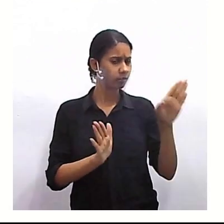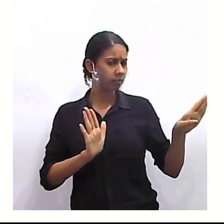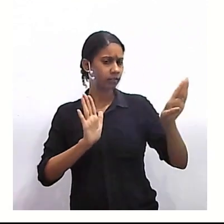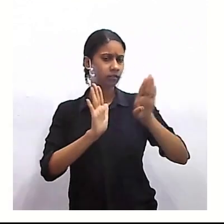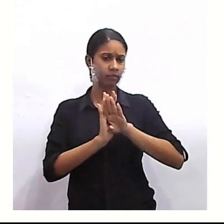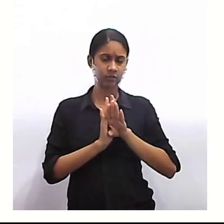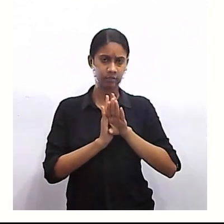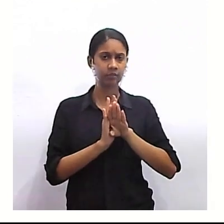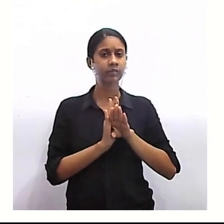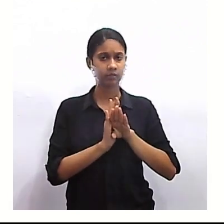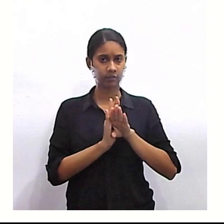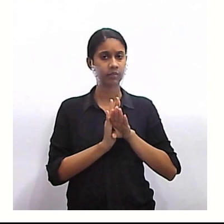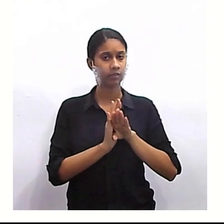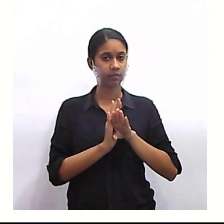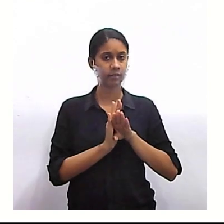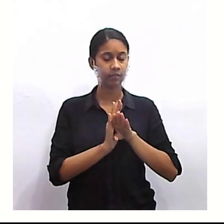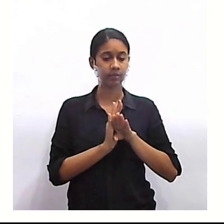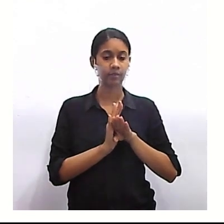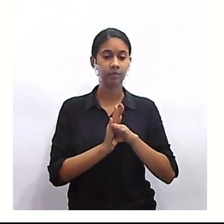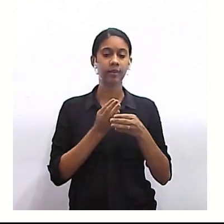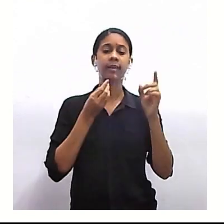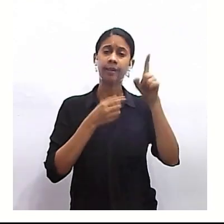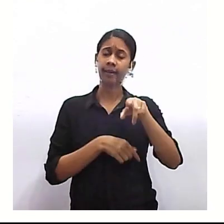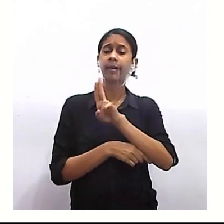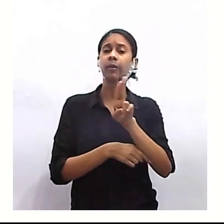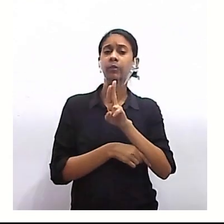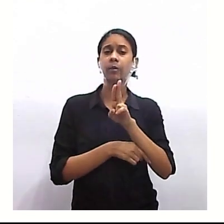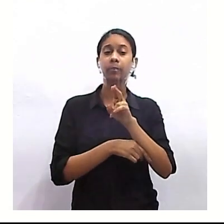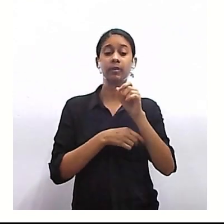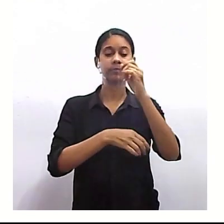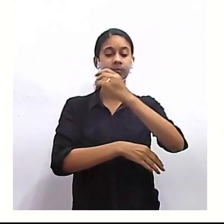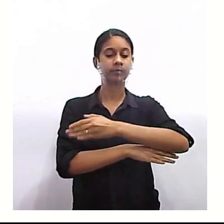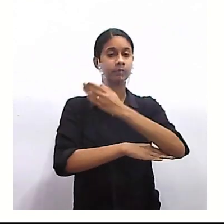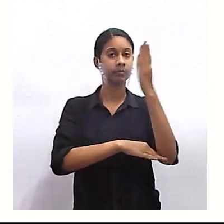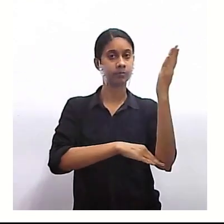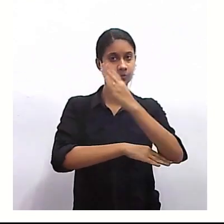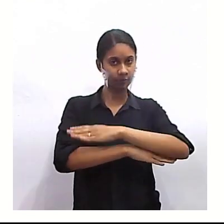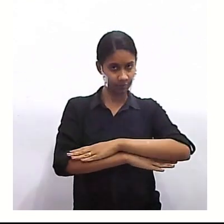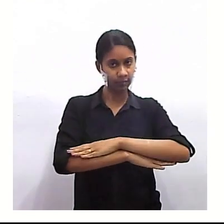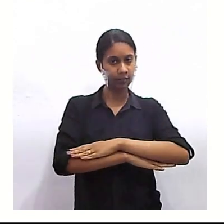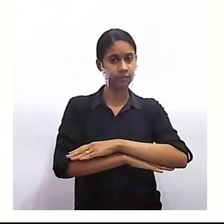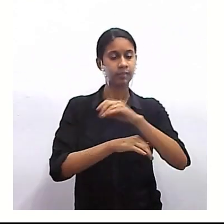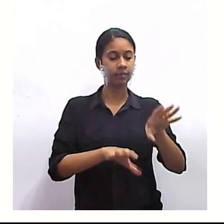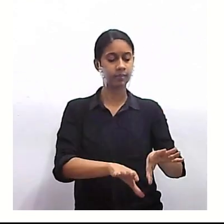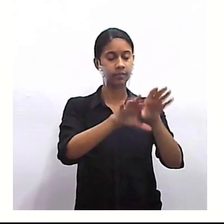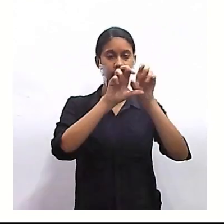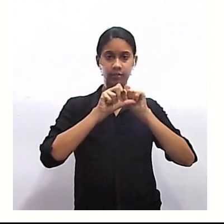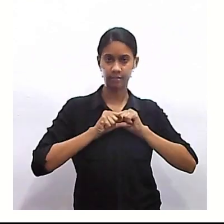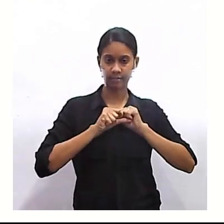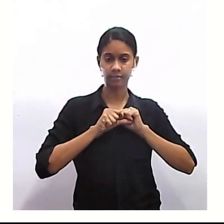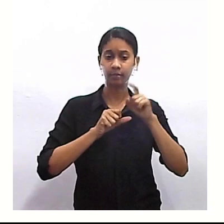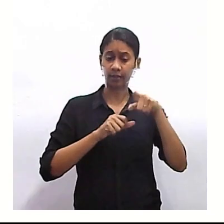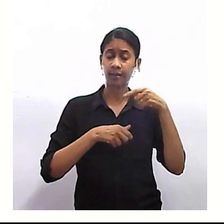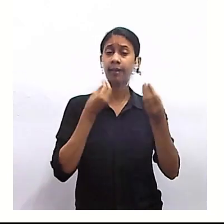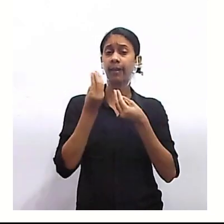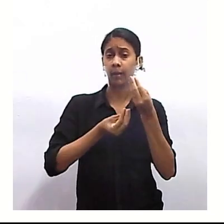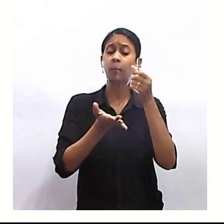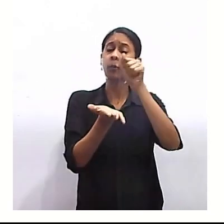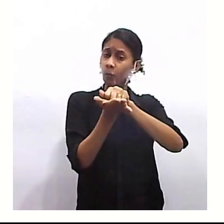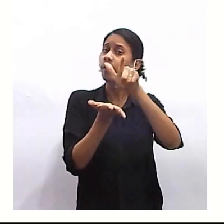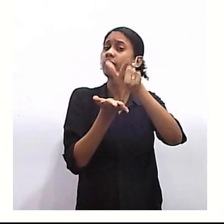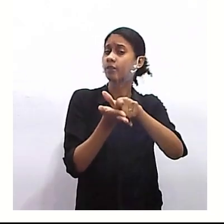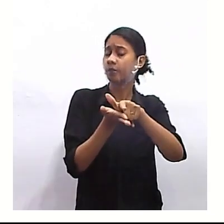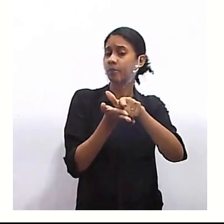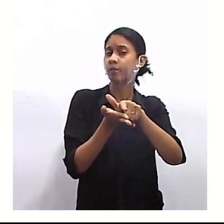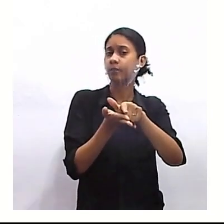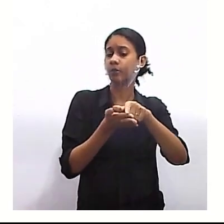Janela, isso aí nada mais é que janela de recebimento, tá, pessoal? Então, a gente precisa ter uma janela, um agendamento, propriamente dito,